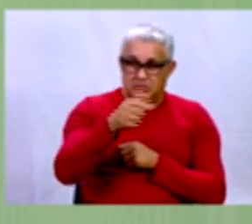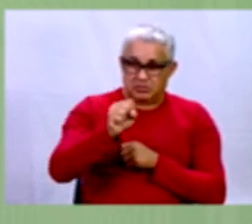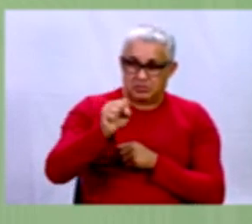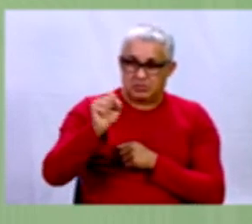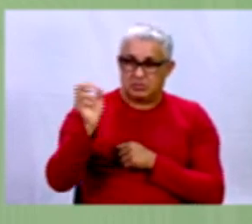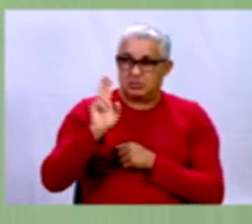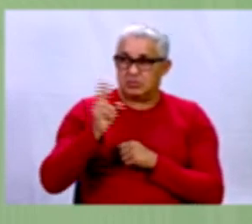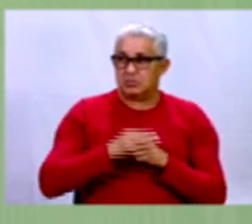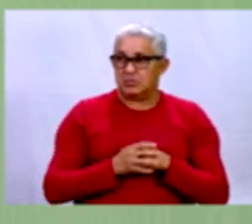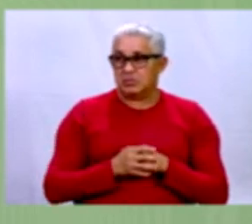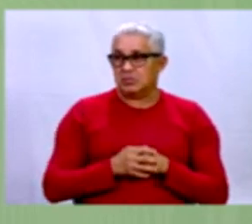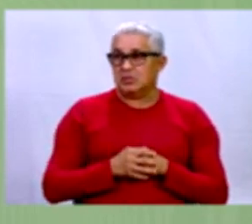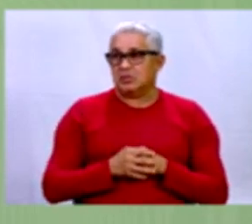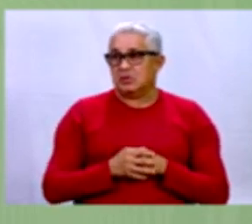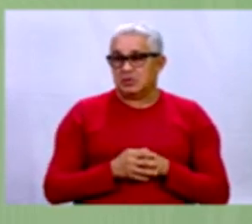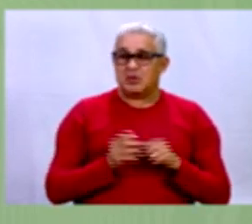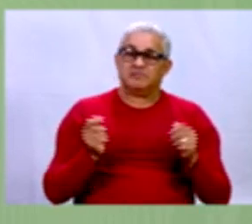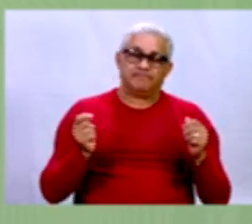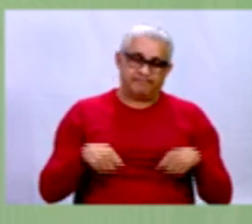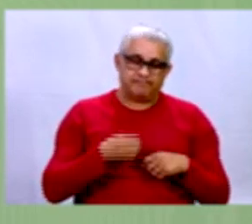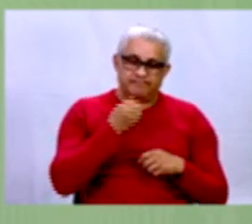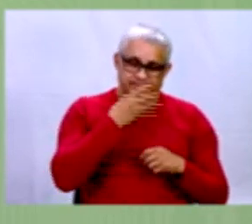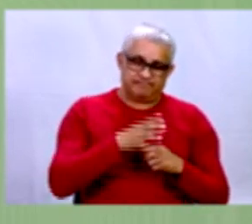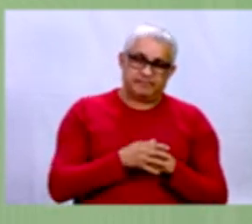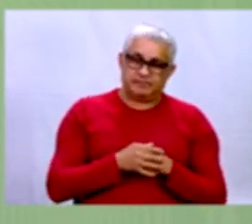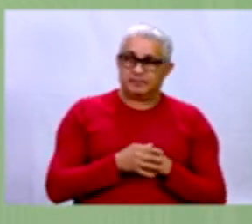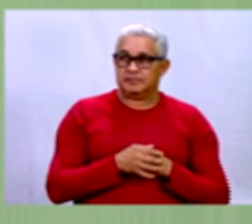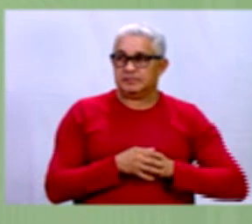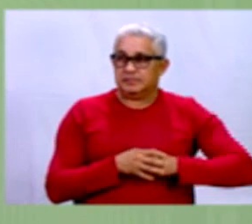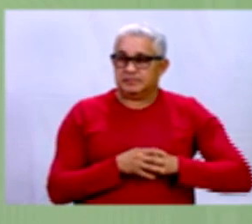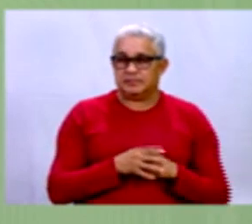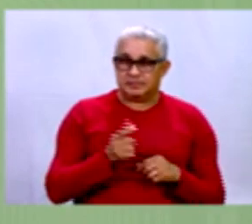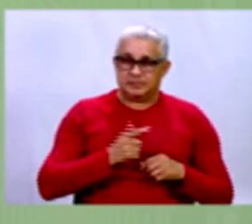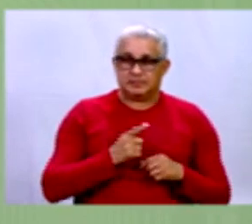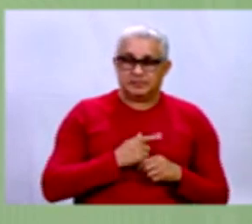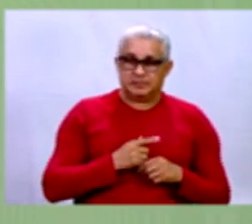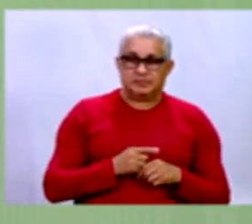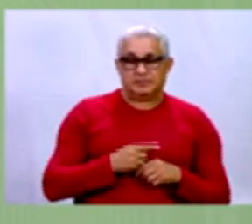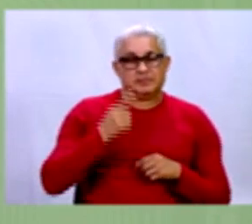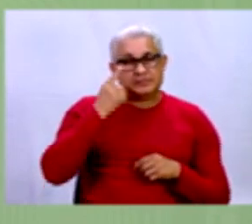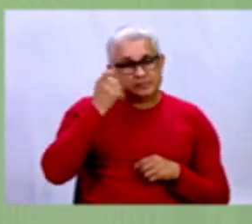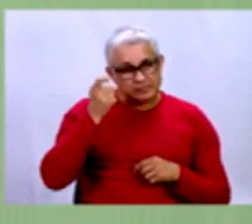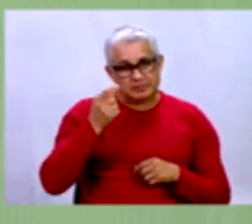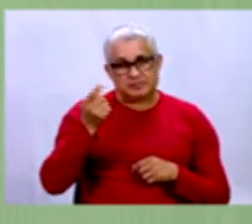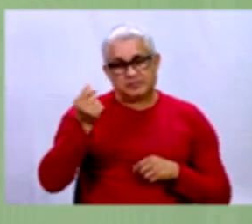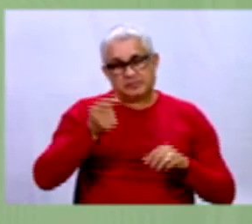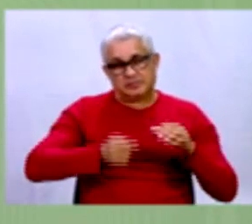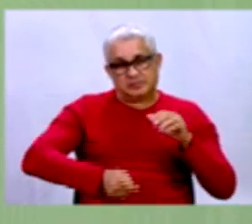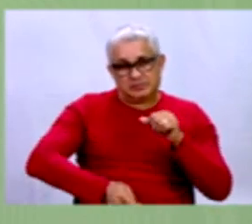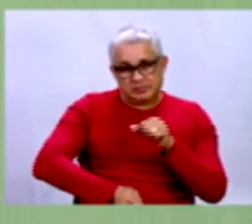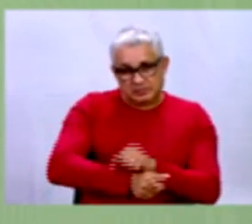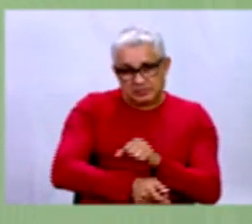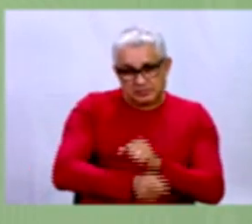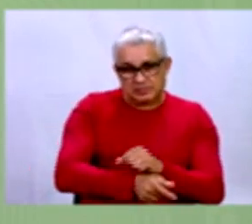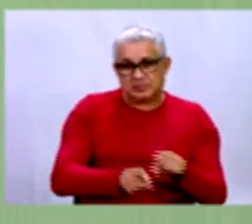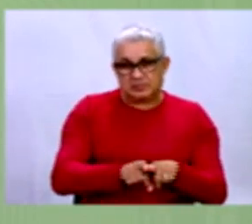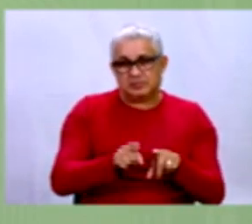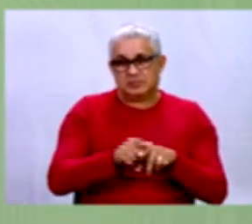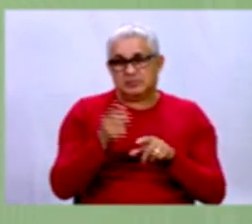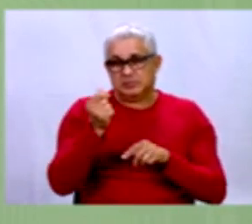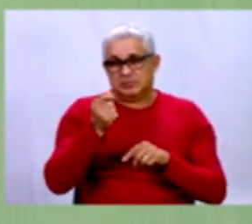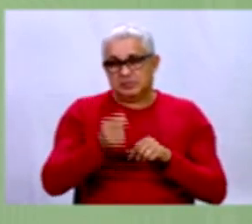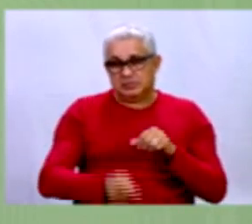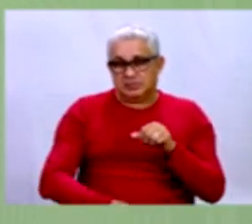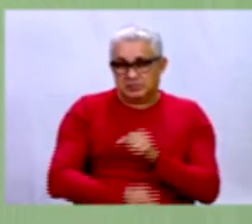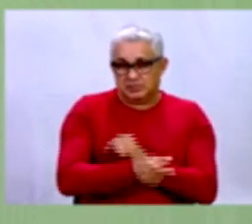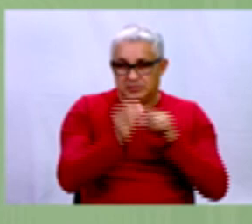37.128. Então, vale a pena, né? Então, para quem tem a intenção de fazer investimento aí ou até aplicar o dinheiro aí, vocês